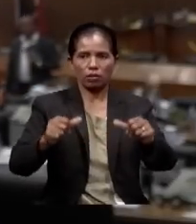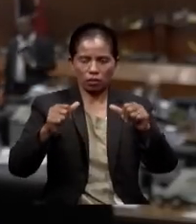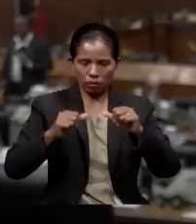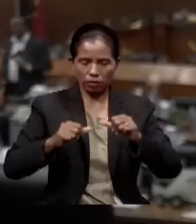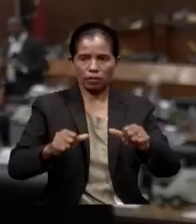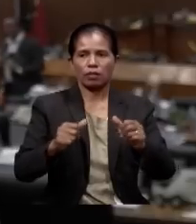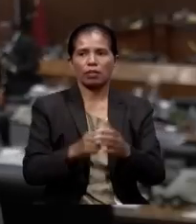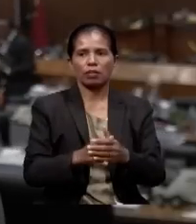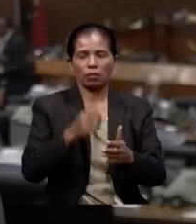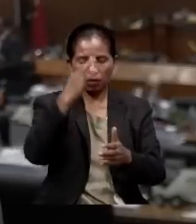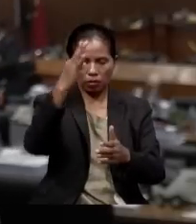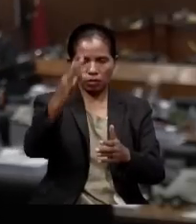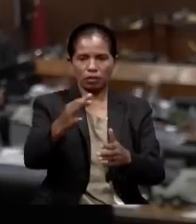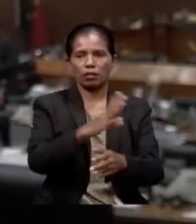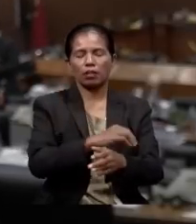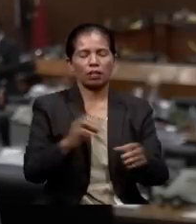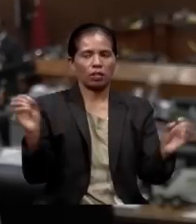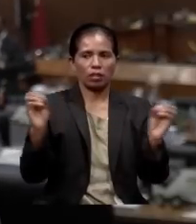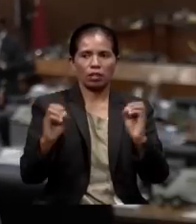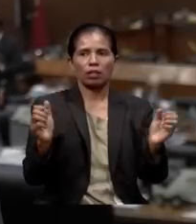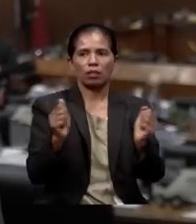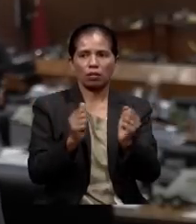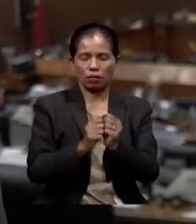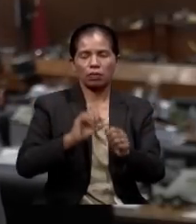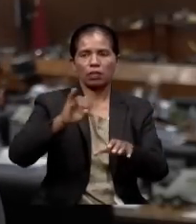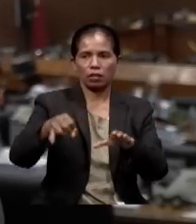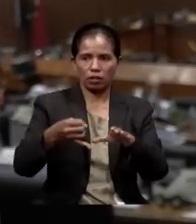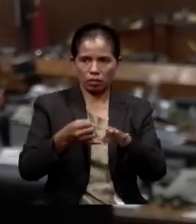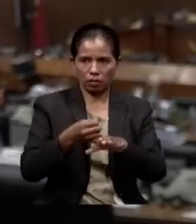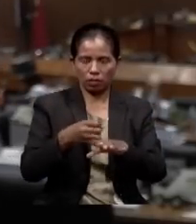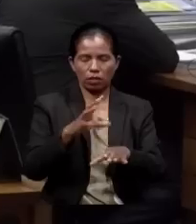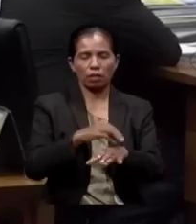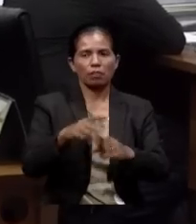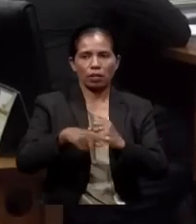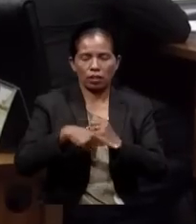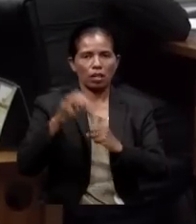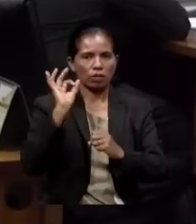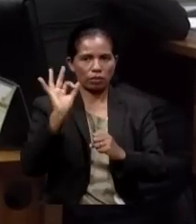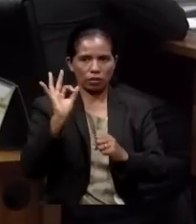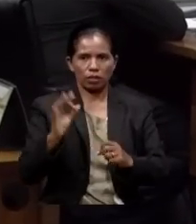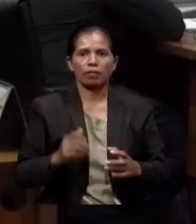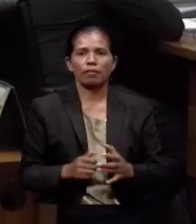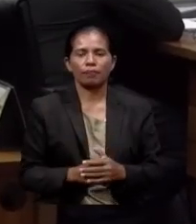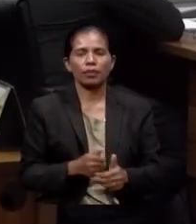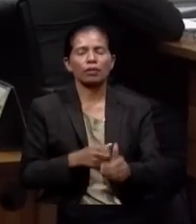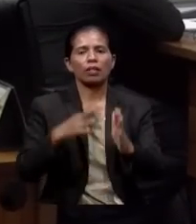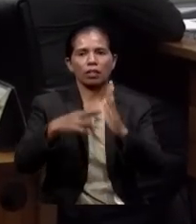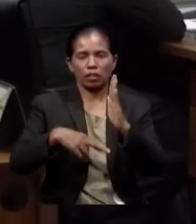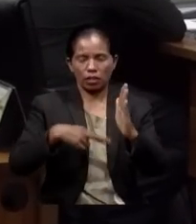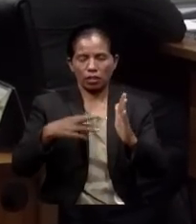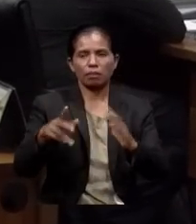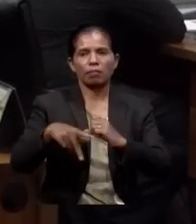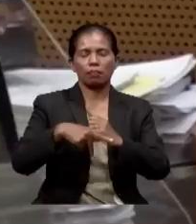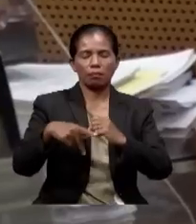dian bawa info plataforma mesakrit lah ya, kau mesti inklusion, ne posisian Fretilin. Tu regimento Parlamento Nacional, artigo